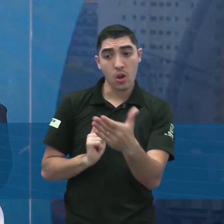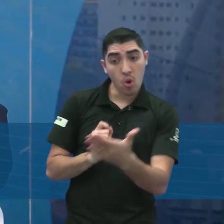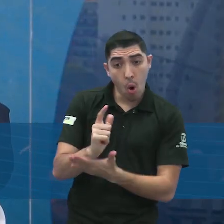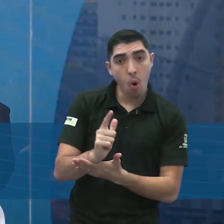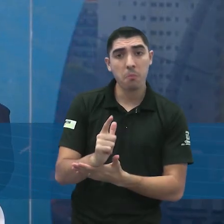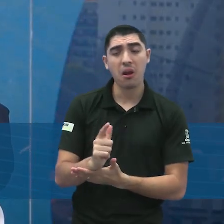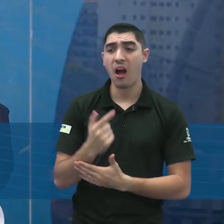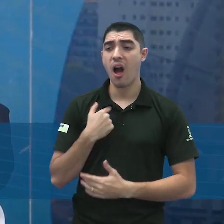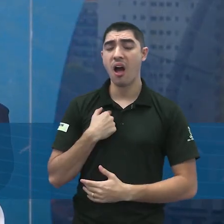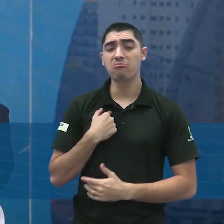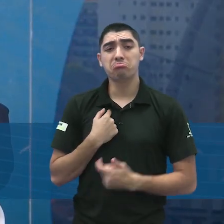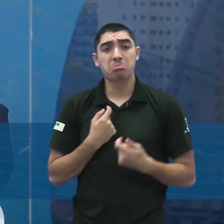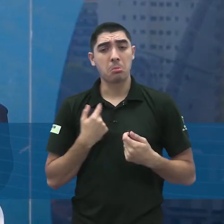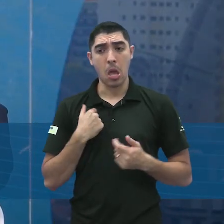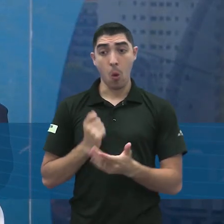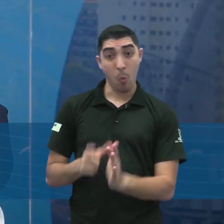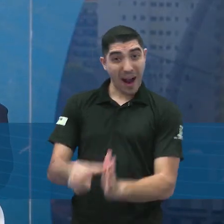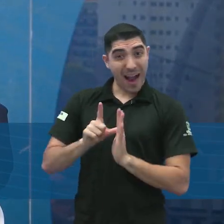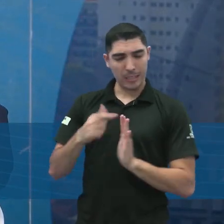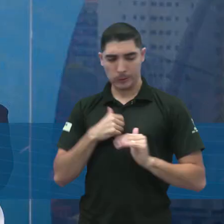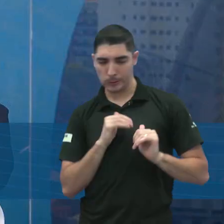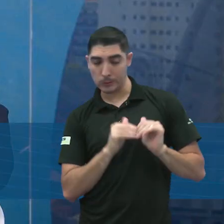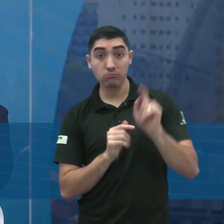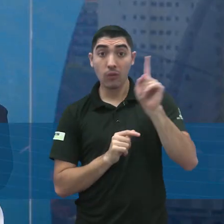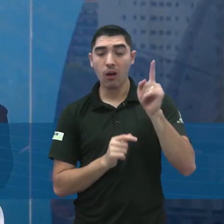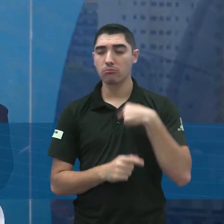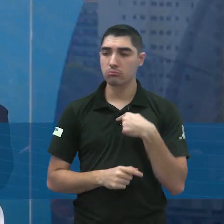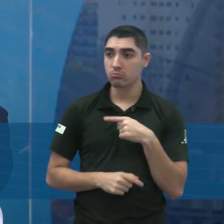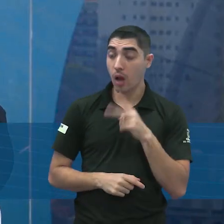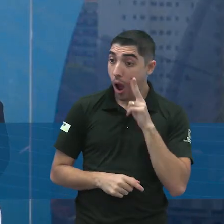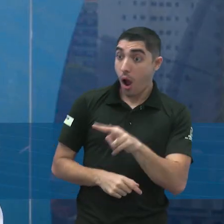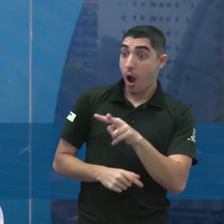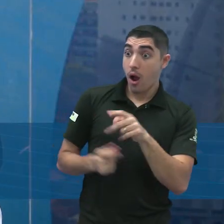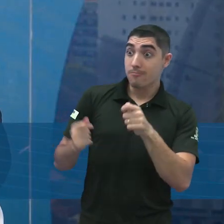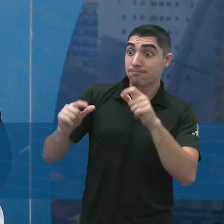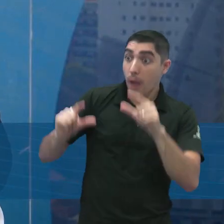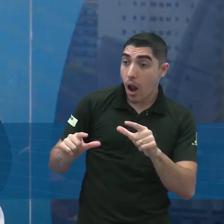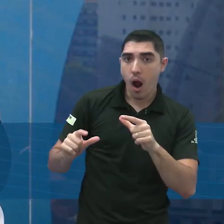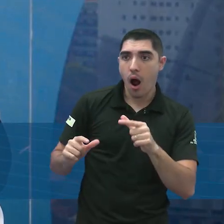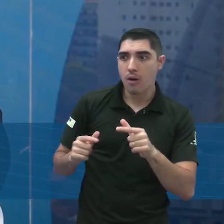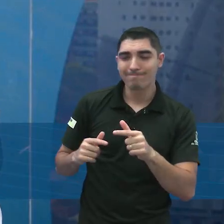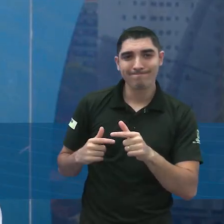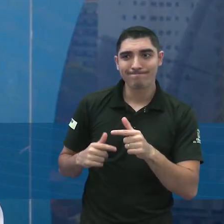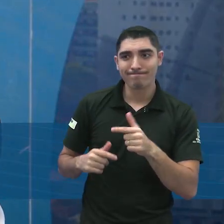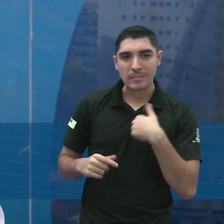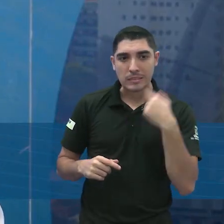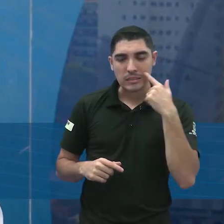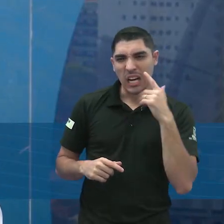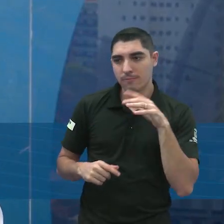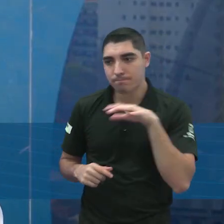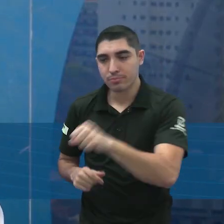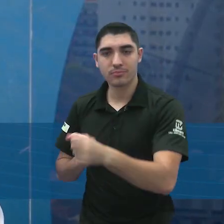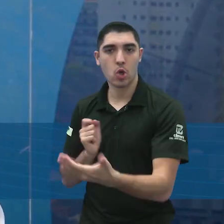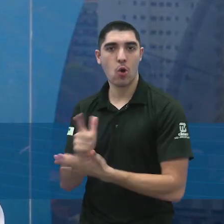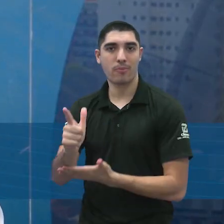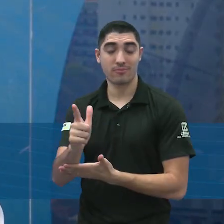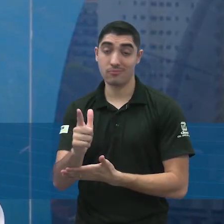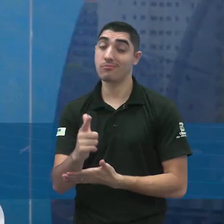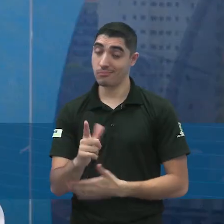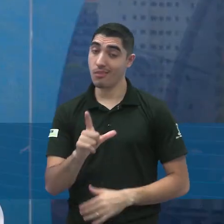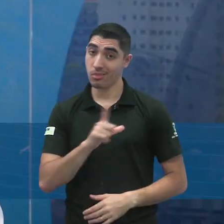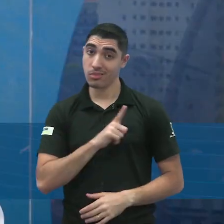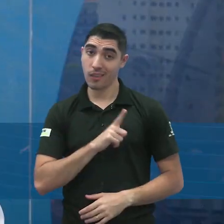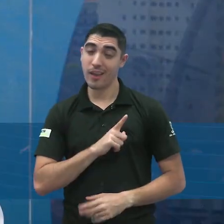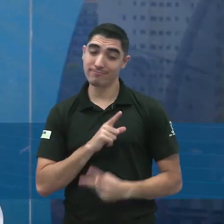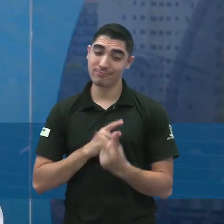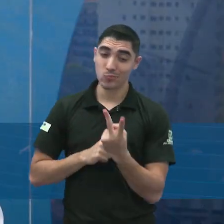não intencionais, que não estavam planejadas, mas que no momento de grande oferta o consumidor vai lá e compra. Então, eu acho que o consumidor ele possui